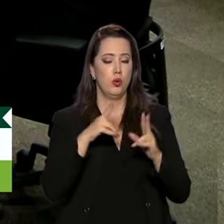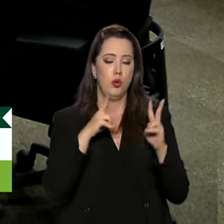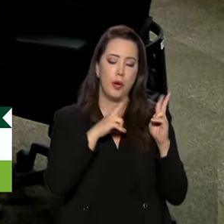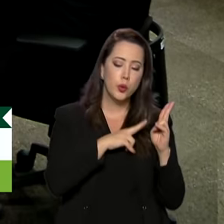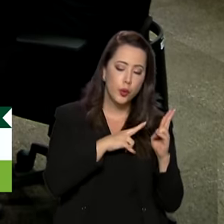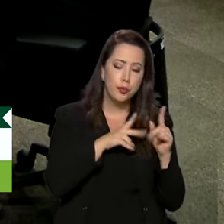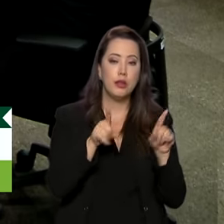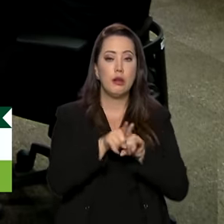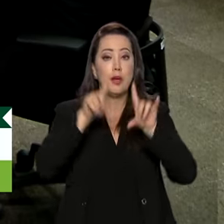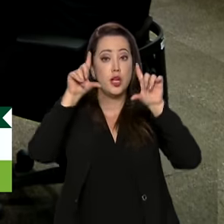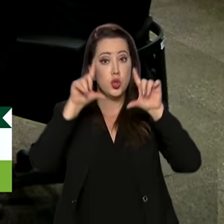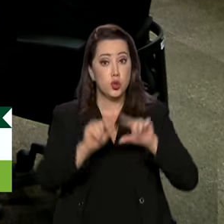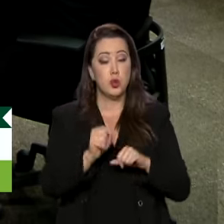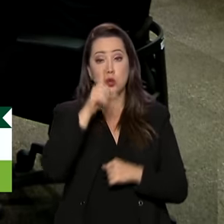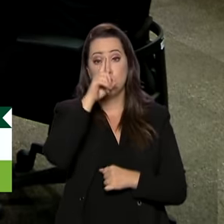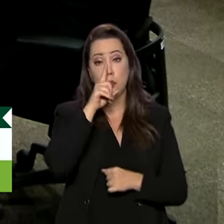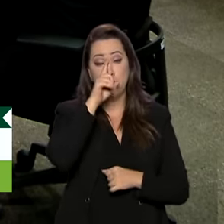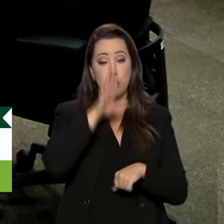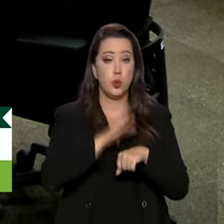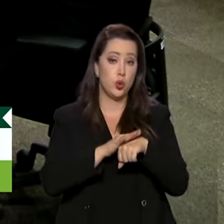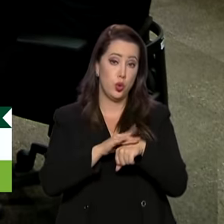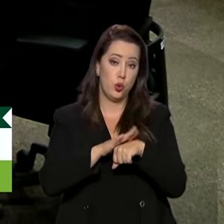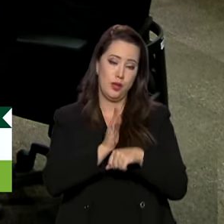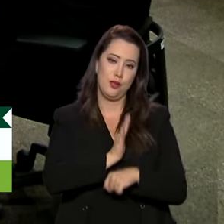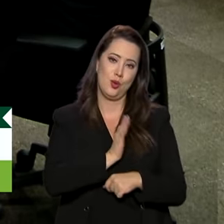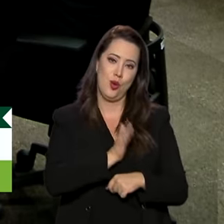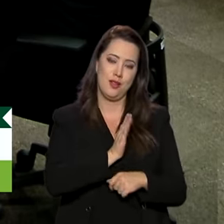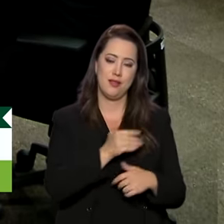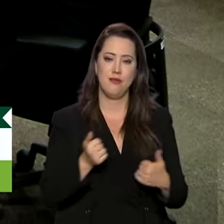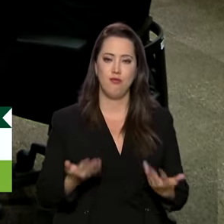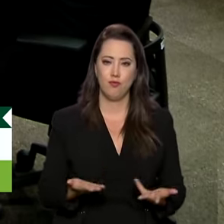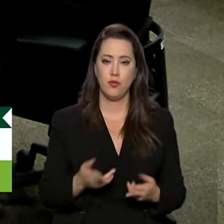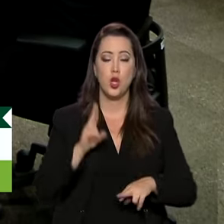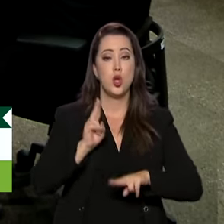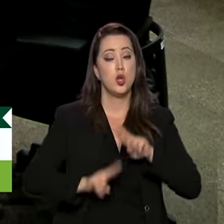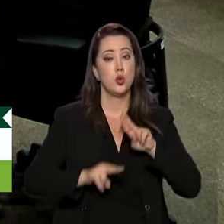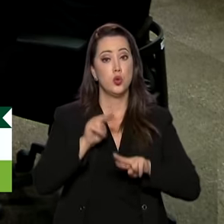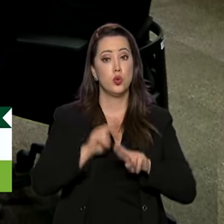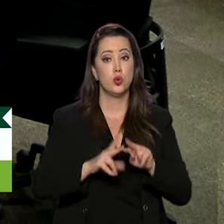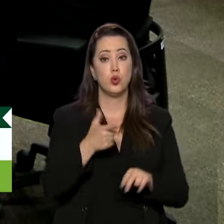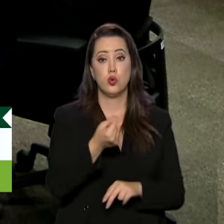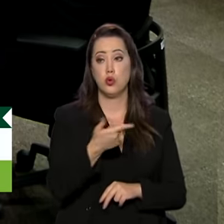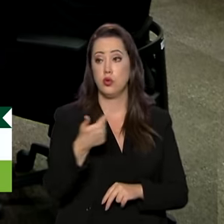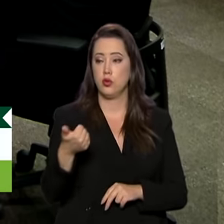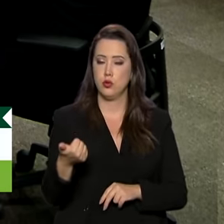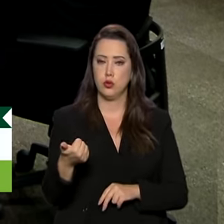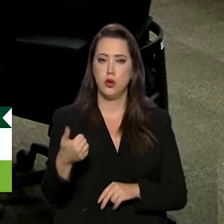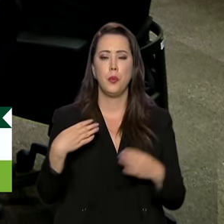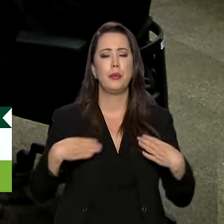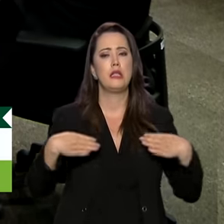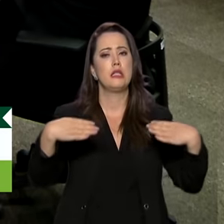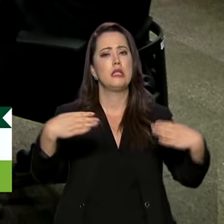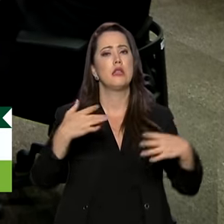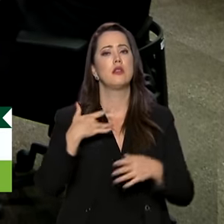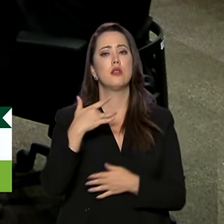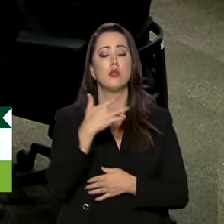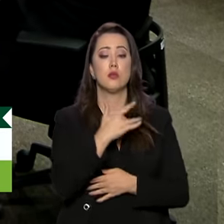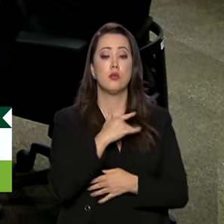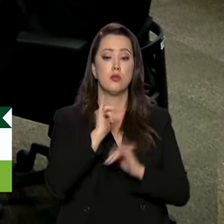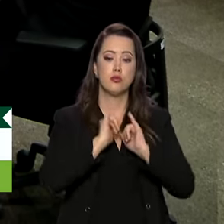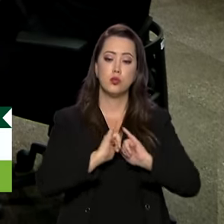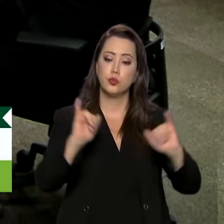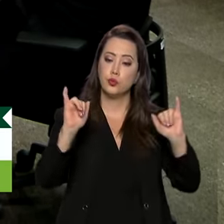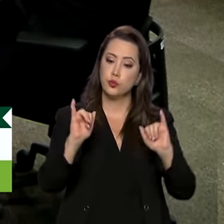até a diminuição do risco de doenças cardíacas em junho de 2021 o Ministério da Saúde